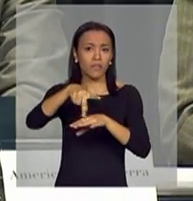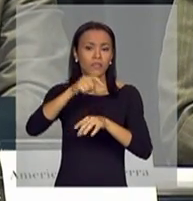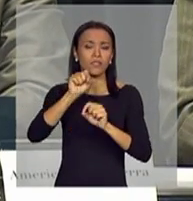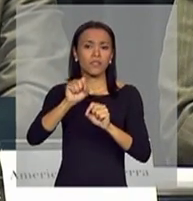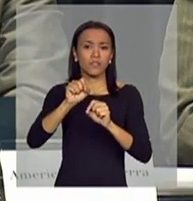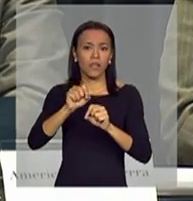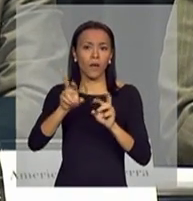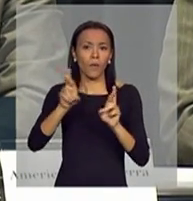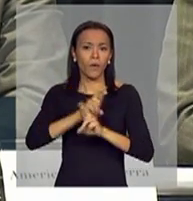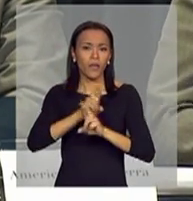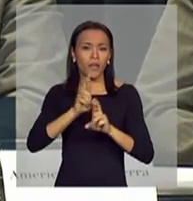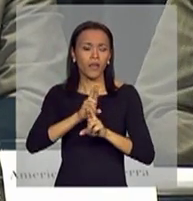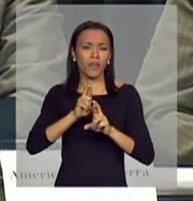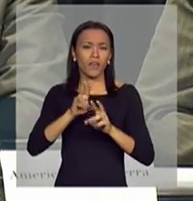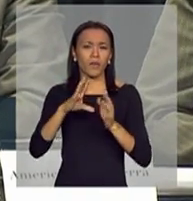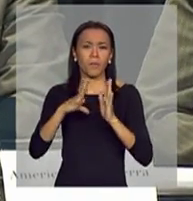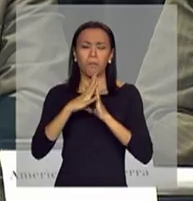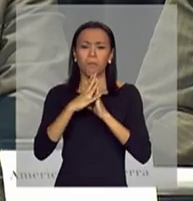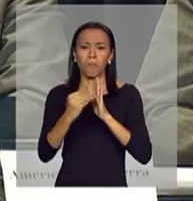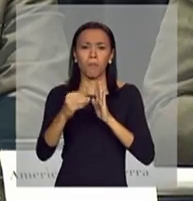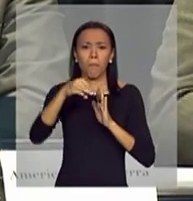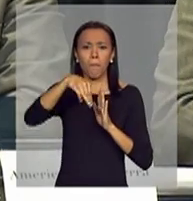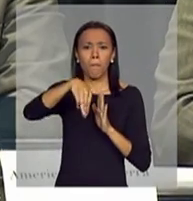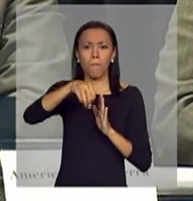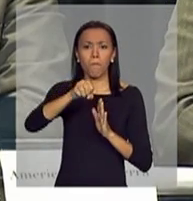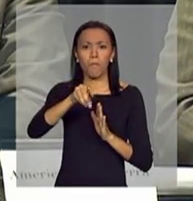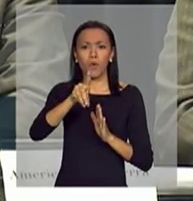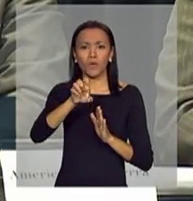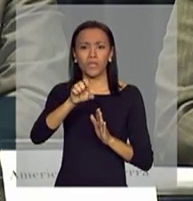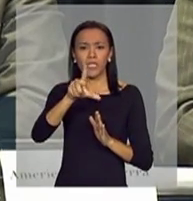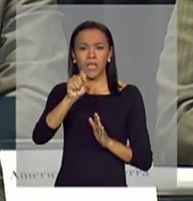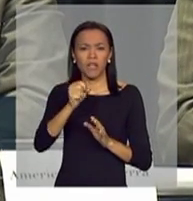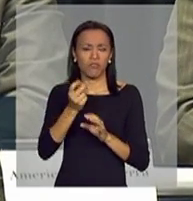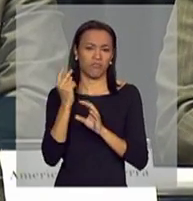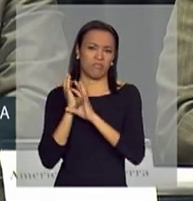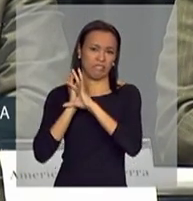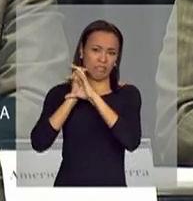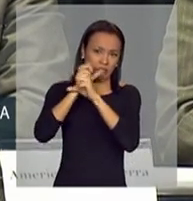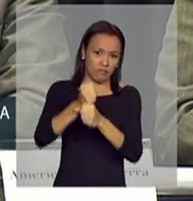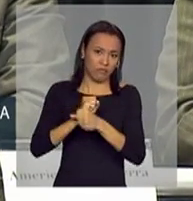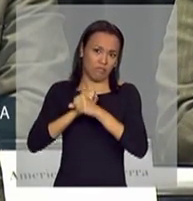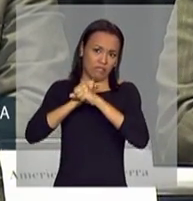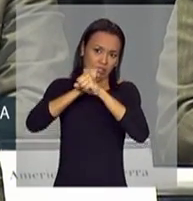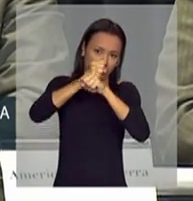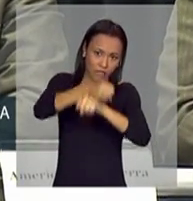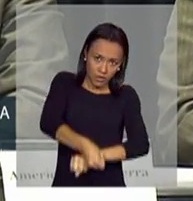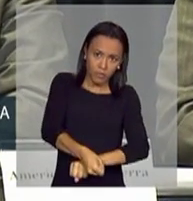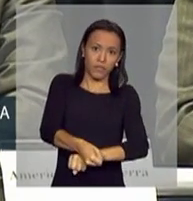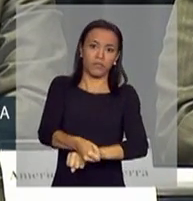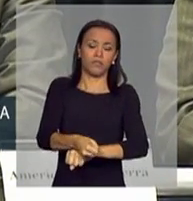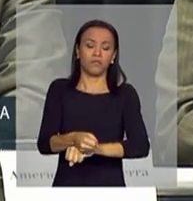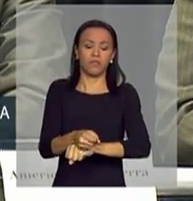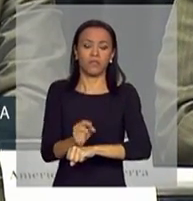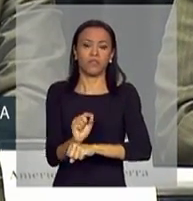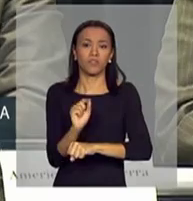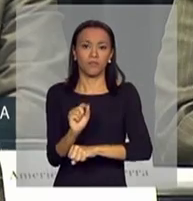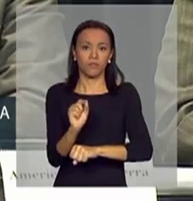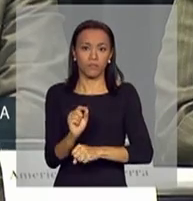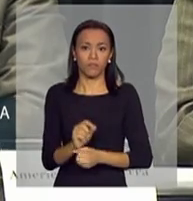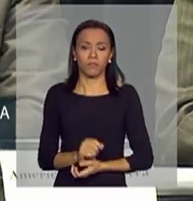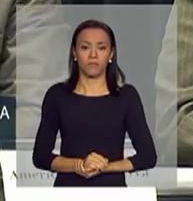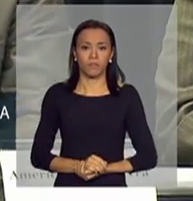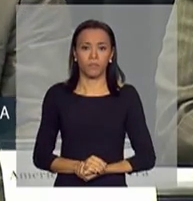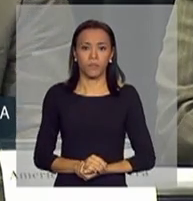justamente a modelos represivos que no han sido ni siquiera profundizados ni